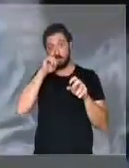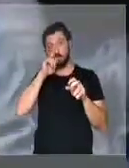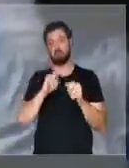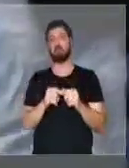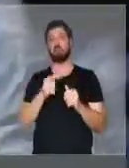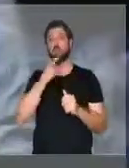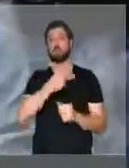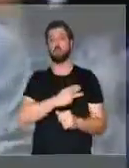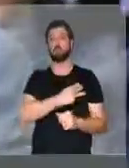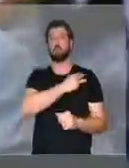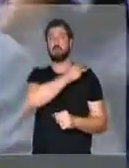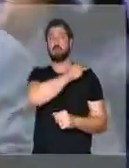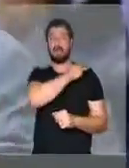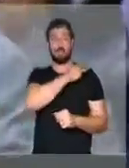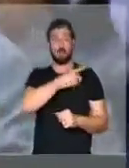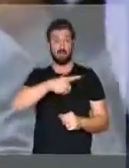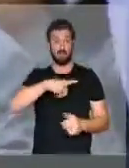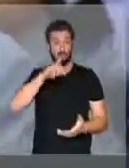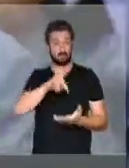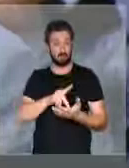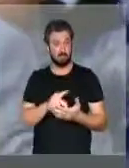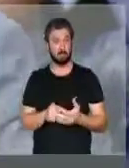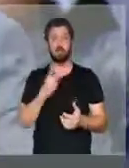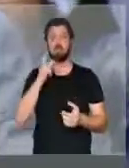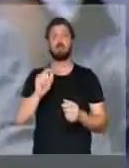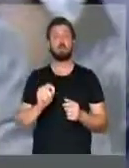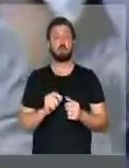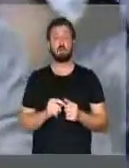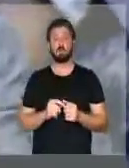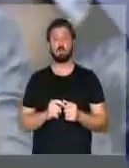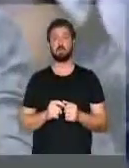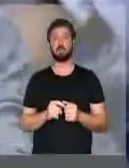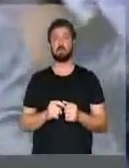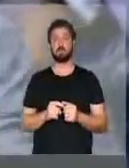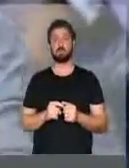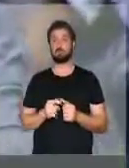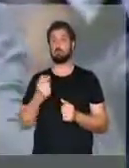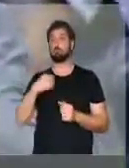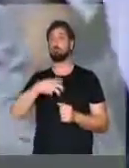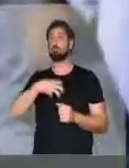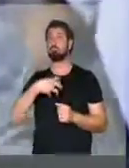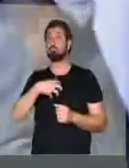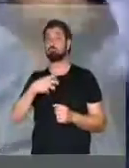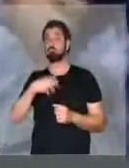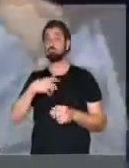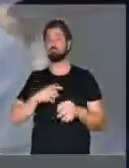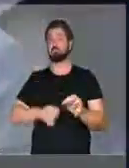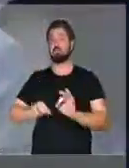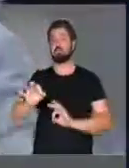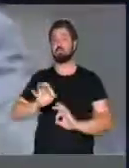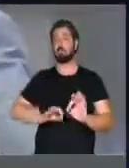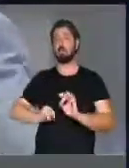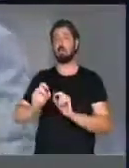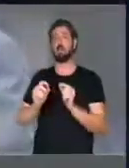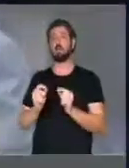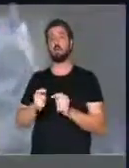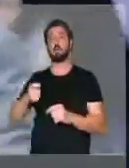fato de um general da ativa dizer que eles consideram, planejam